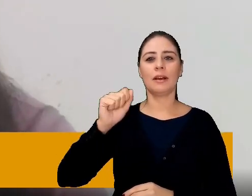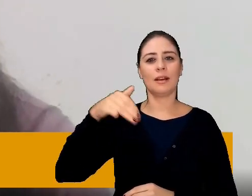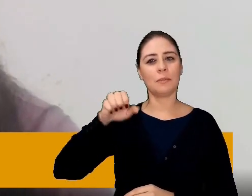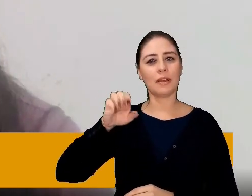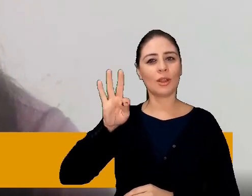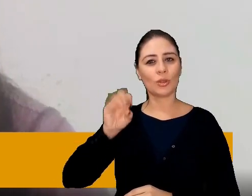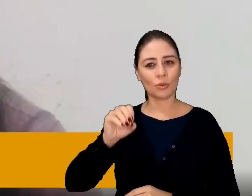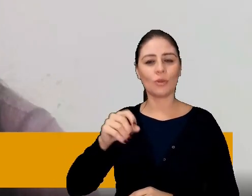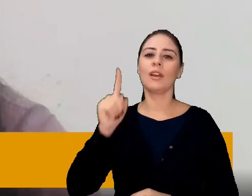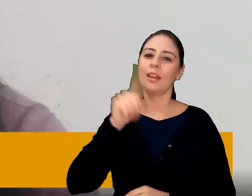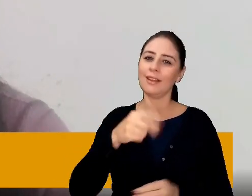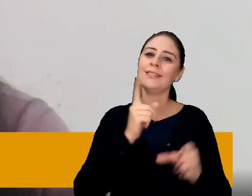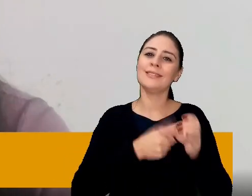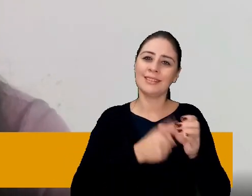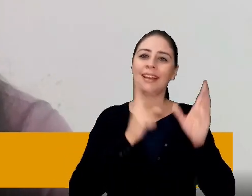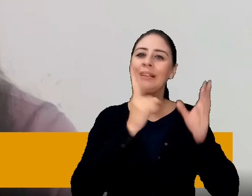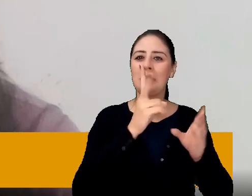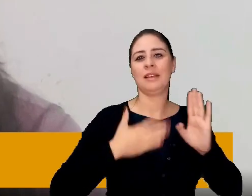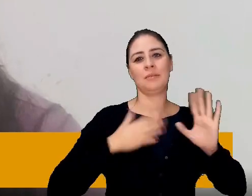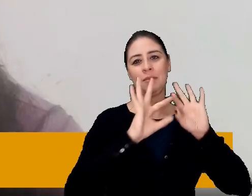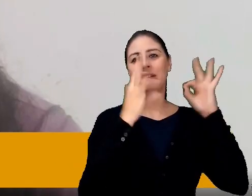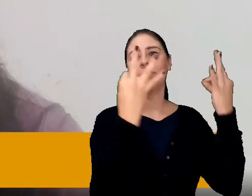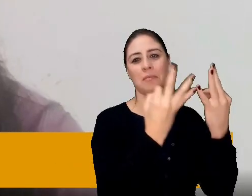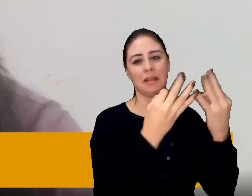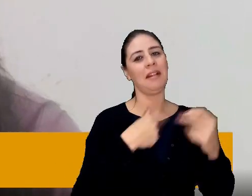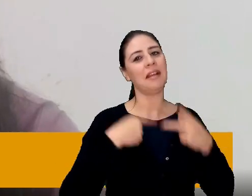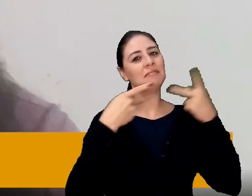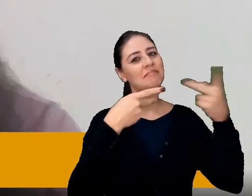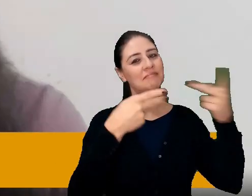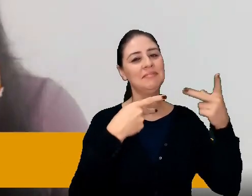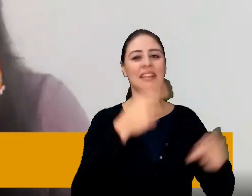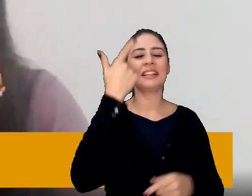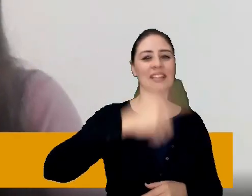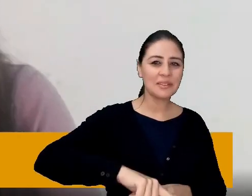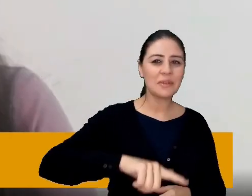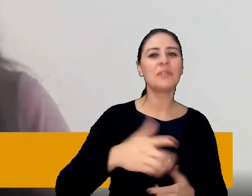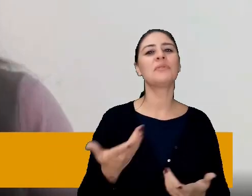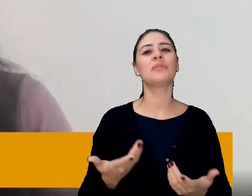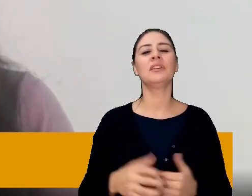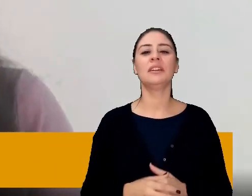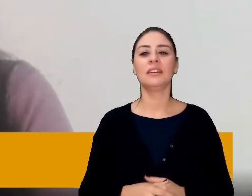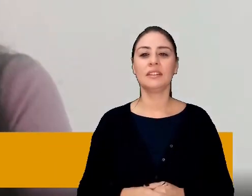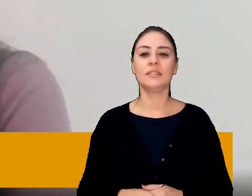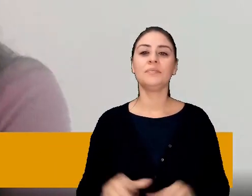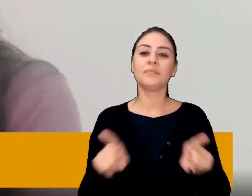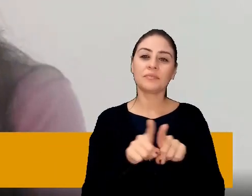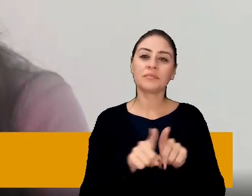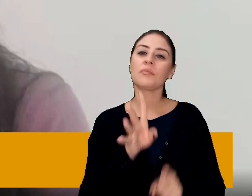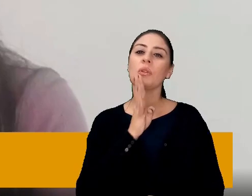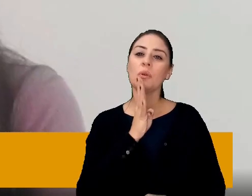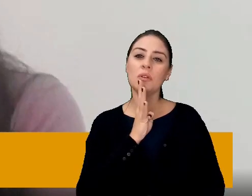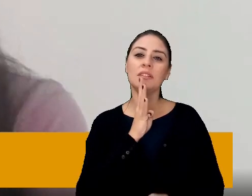que o primeiro que eu fui foi em Mangueirinha, na aldeia onde todos os meus parentes moram. Revi vários parentes,